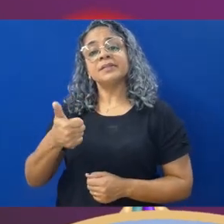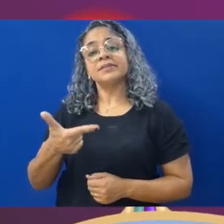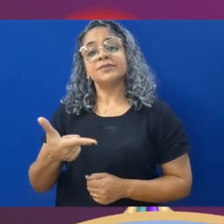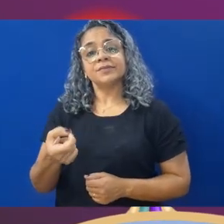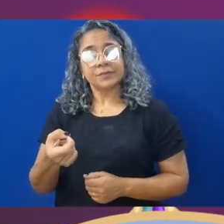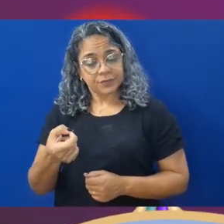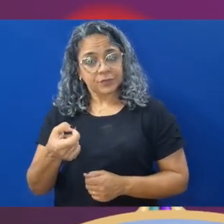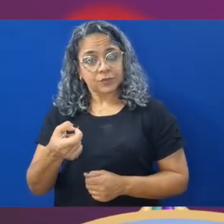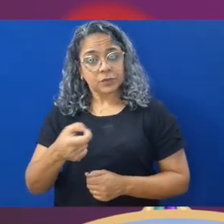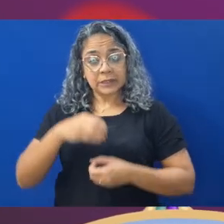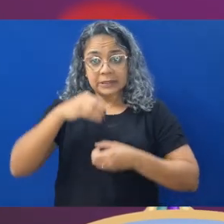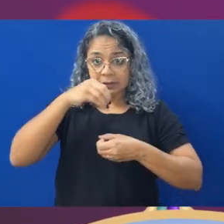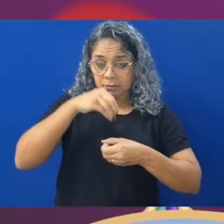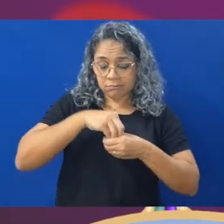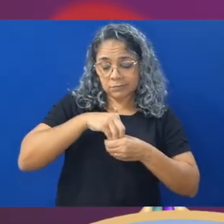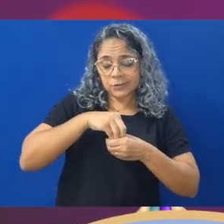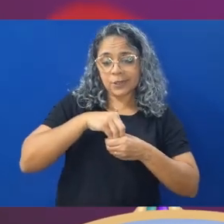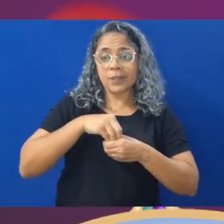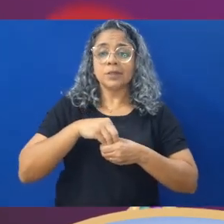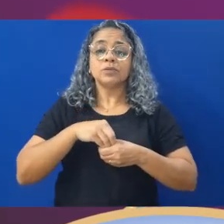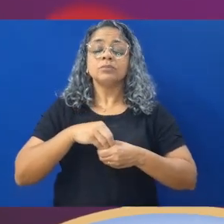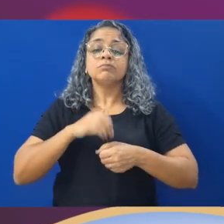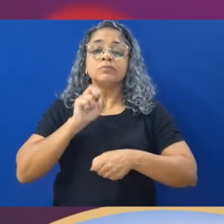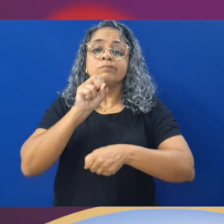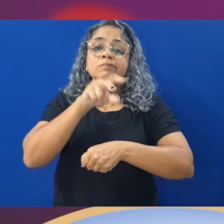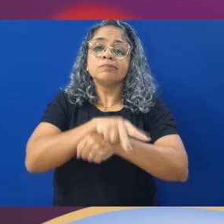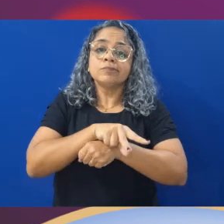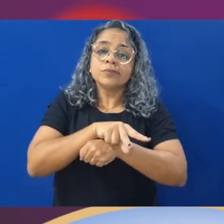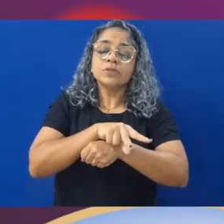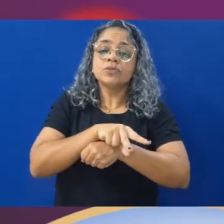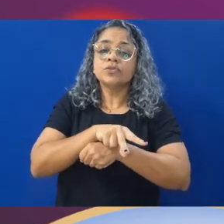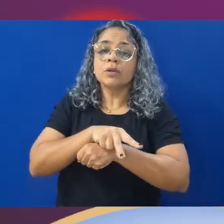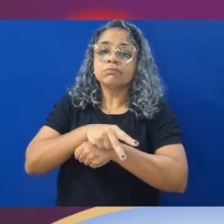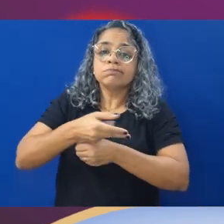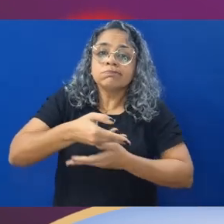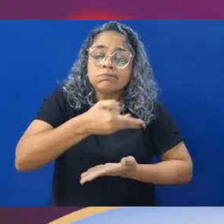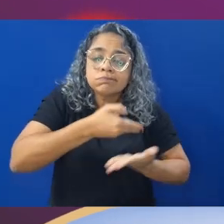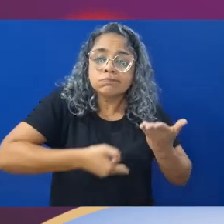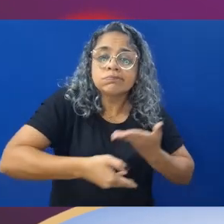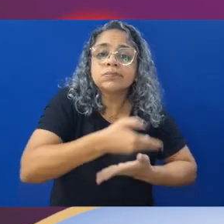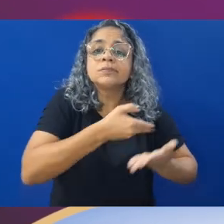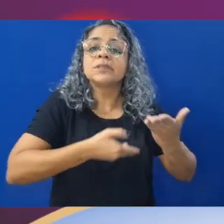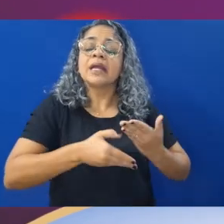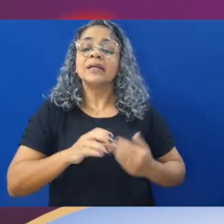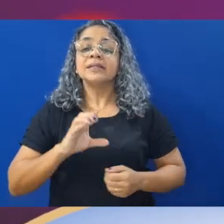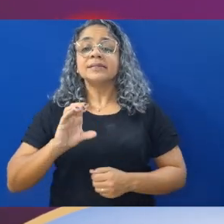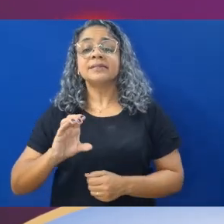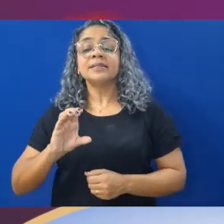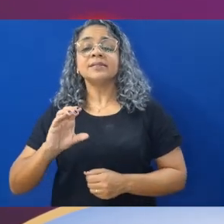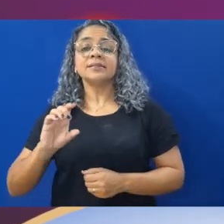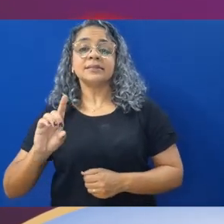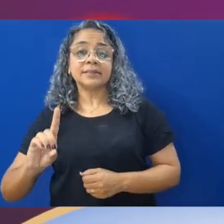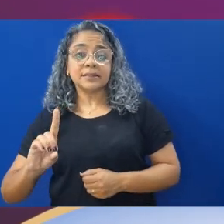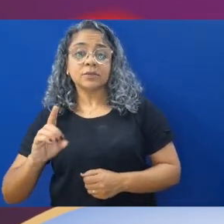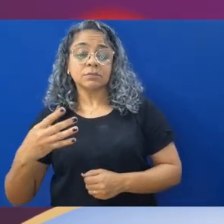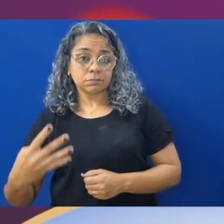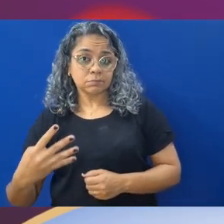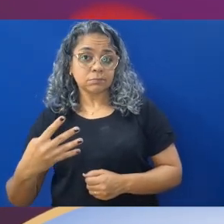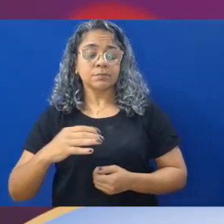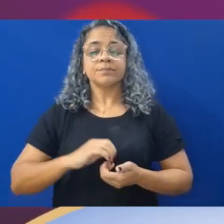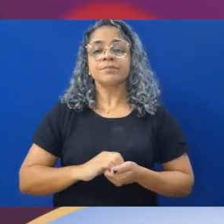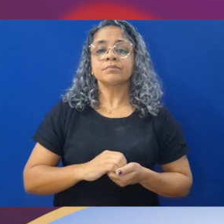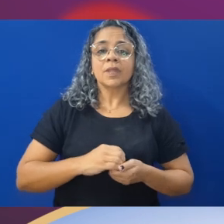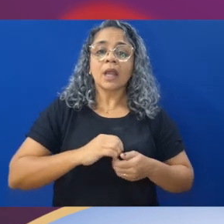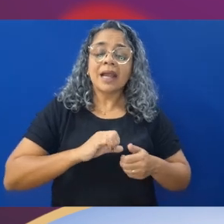GP120, presente no envelope viral, interage com o receptor CD4. Essa ligação resulta em